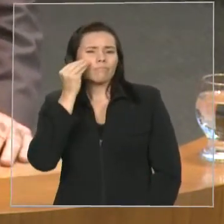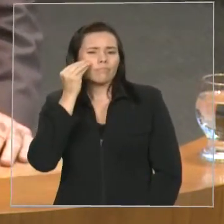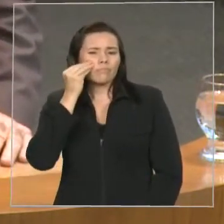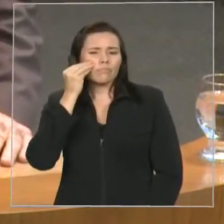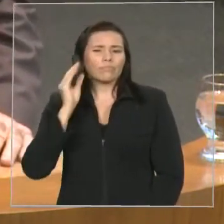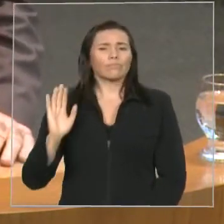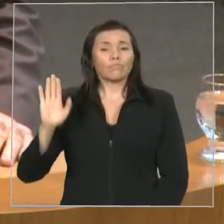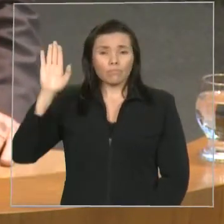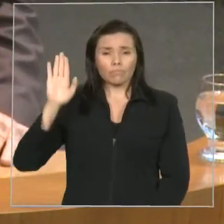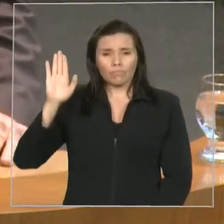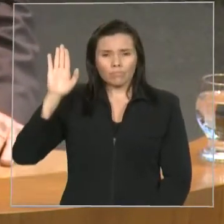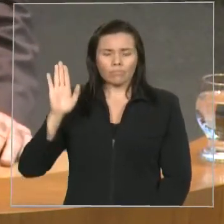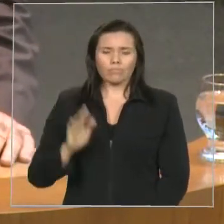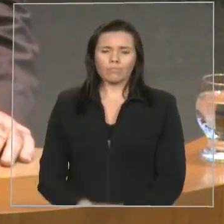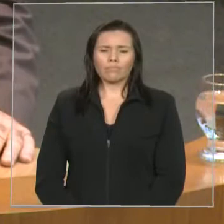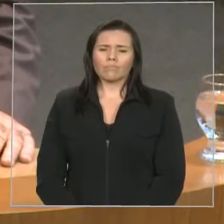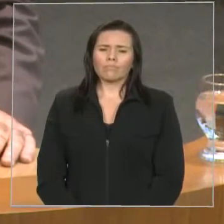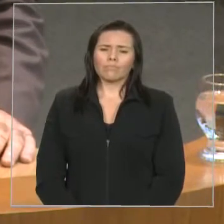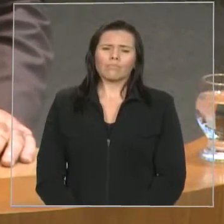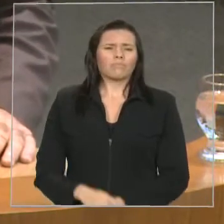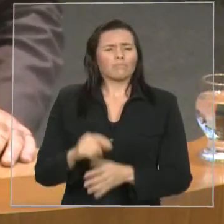levando estratégias,